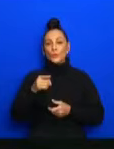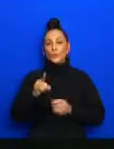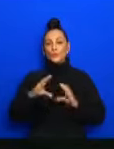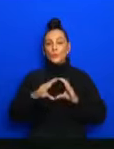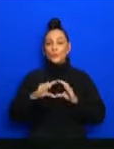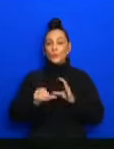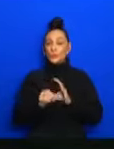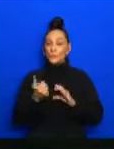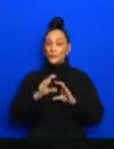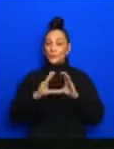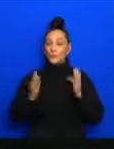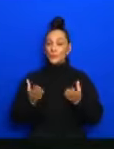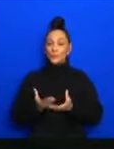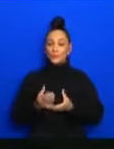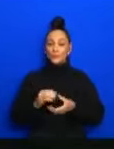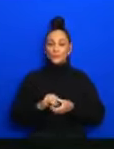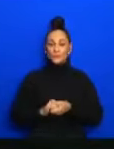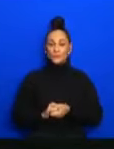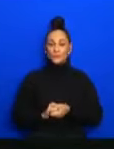Última bola nesse primeiro globo.